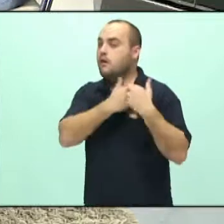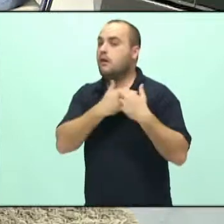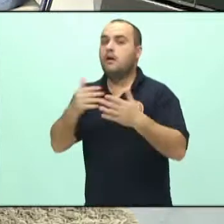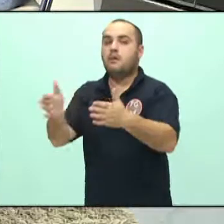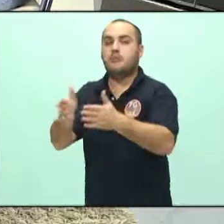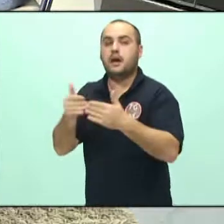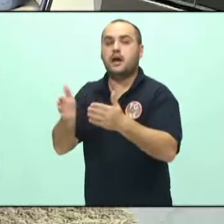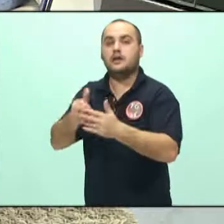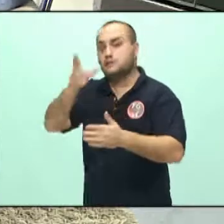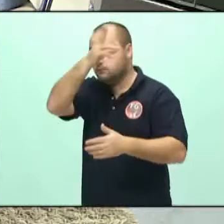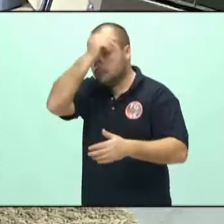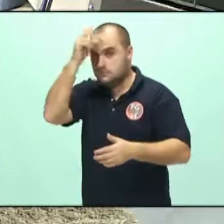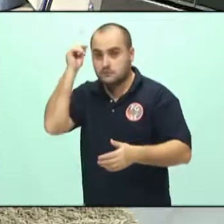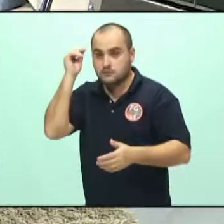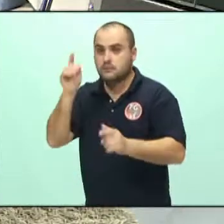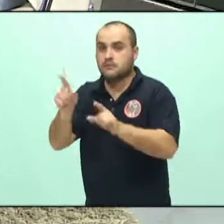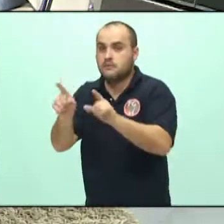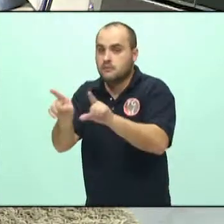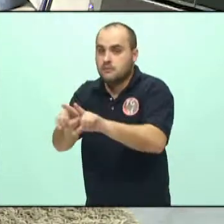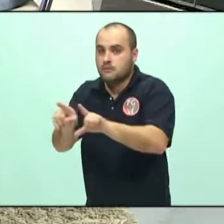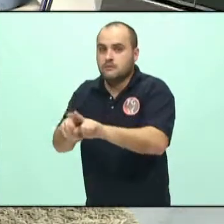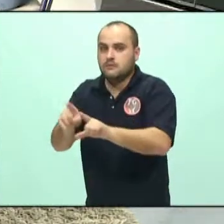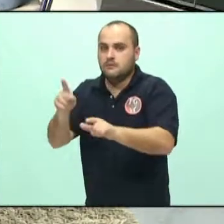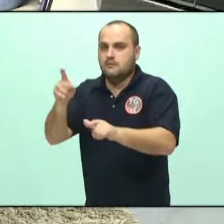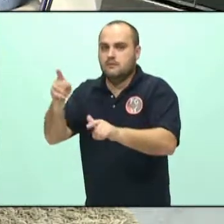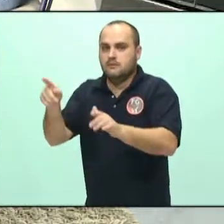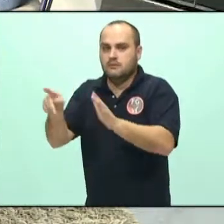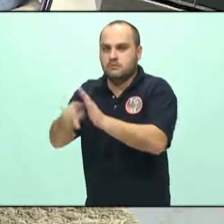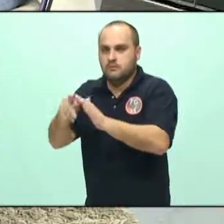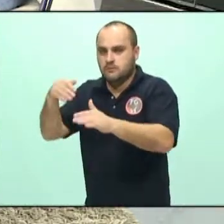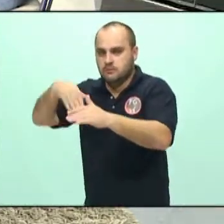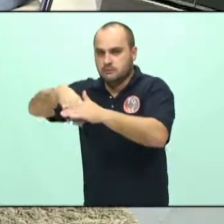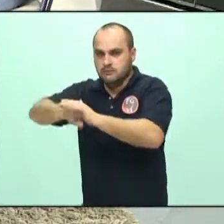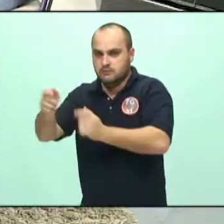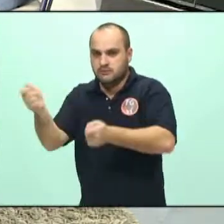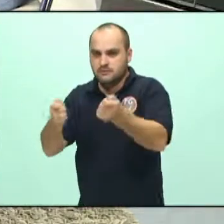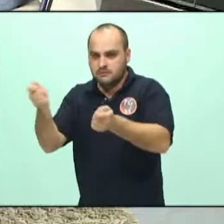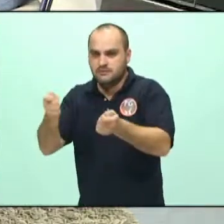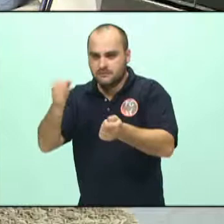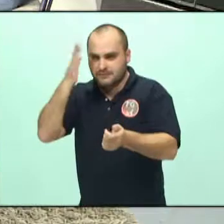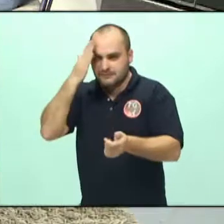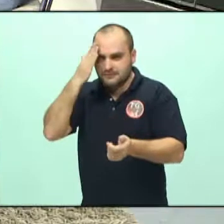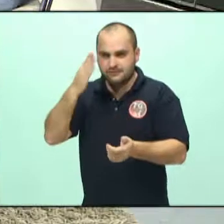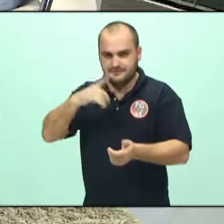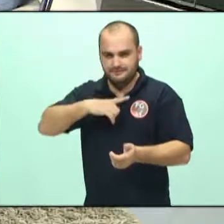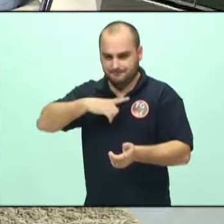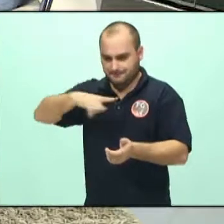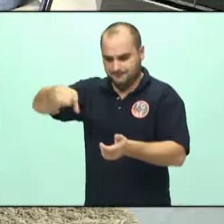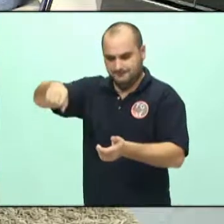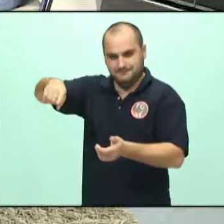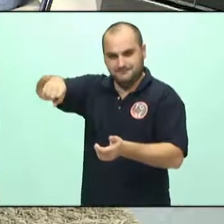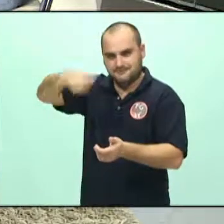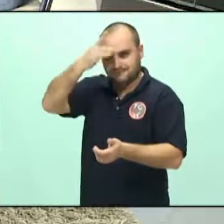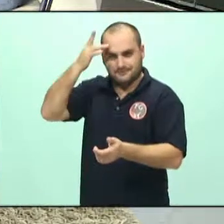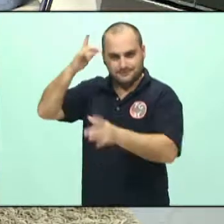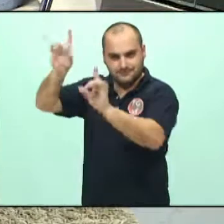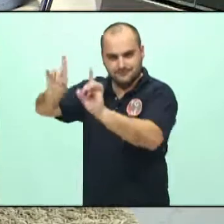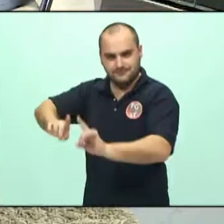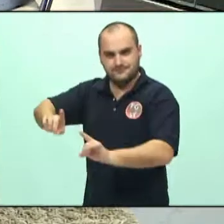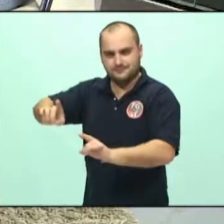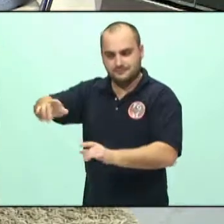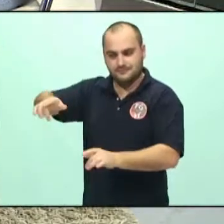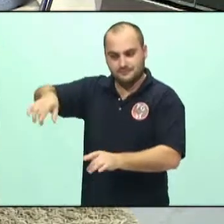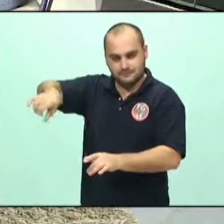também à Prefeitura, Carlos Antônio, para incluir nos estacionamentos da cidade, sabe onde tem o símbolo do deficiente,